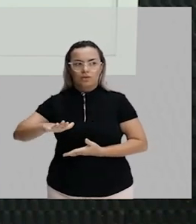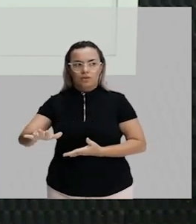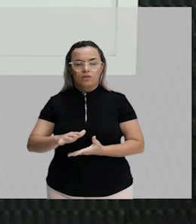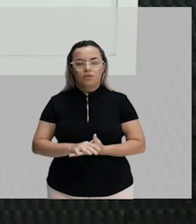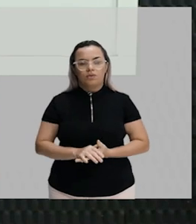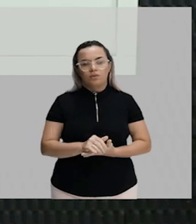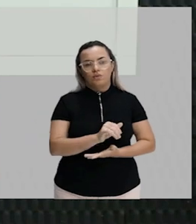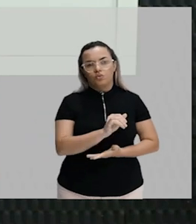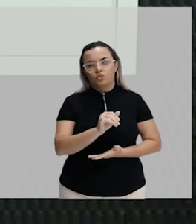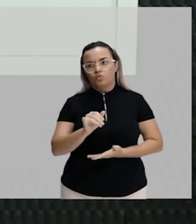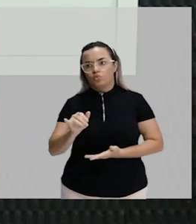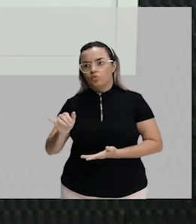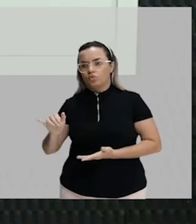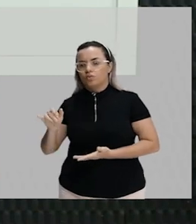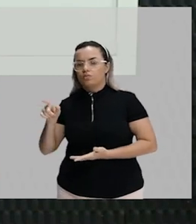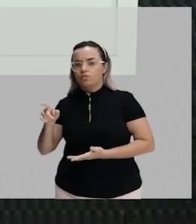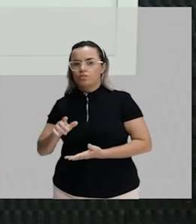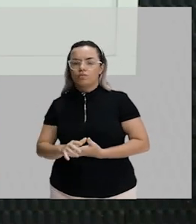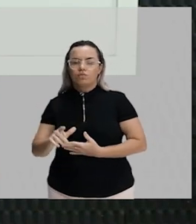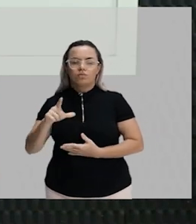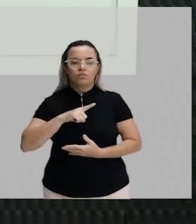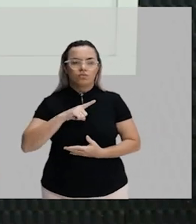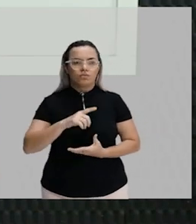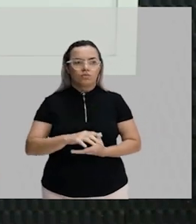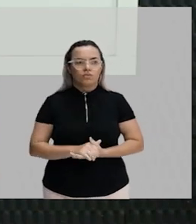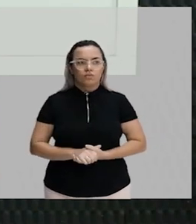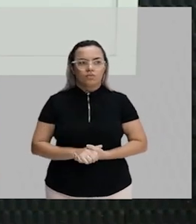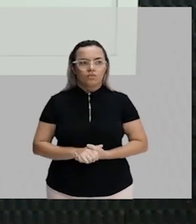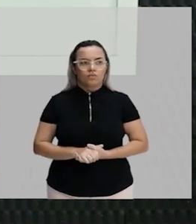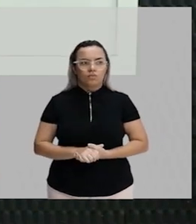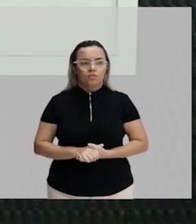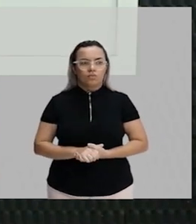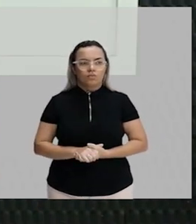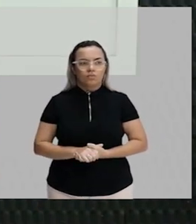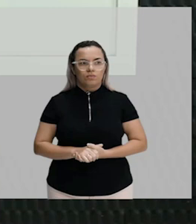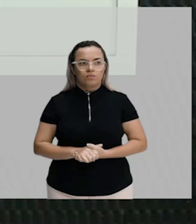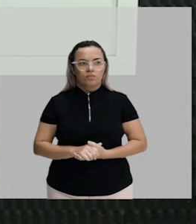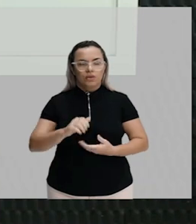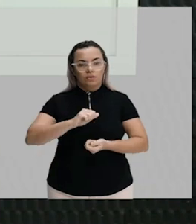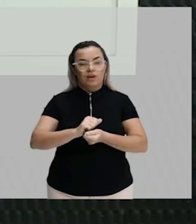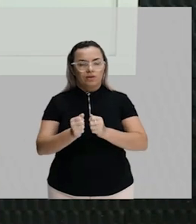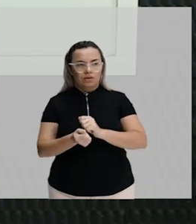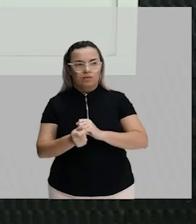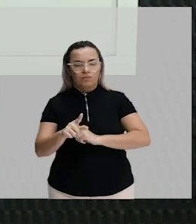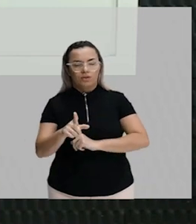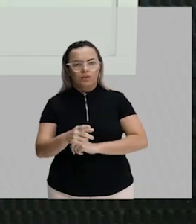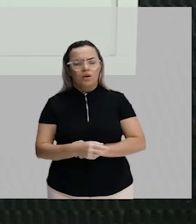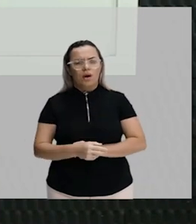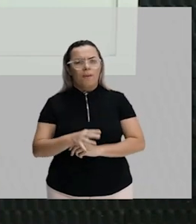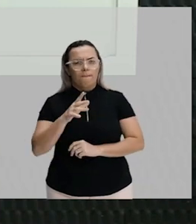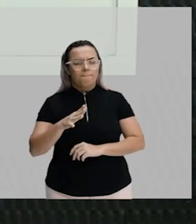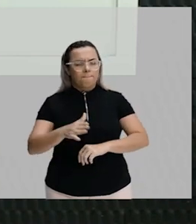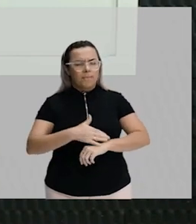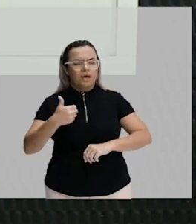lá certo então nós vamos ter o seguinte ó então adaptar aqui né ficar melhor então nós vamos ter ele